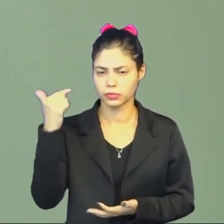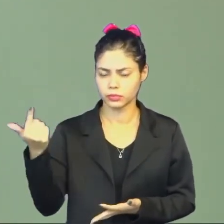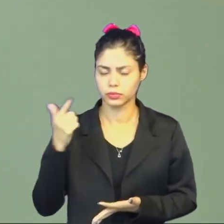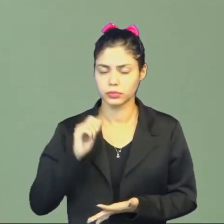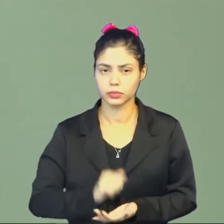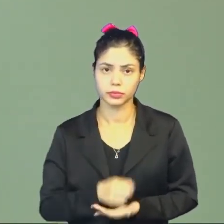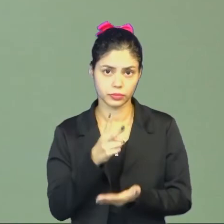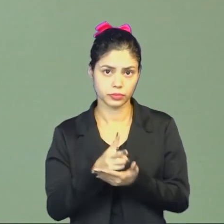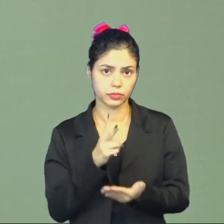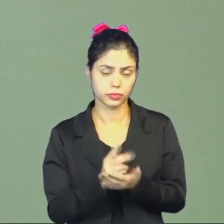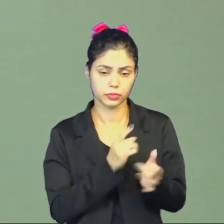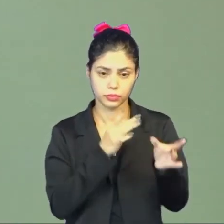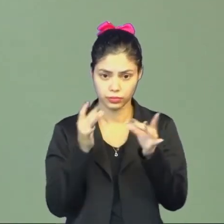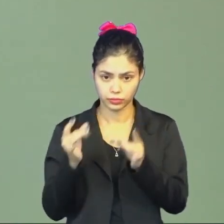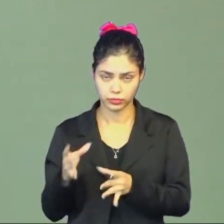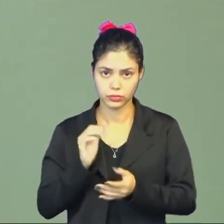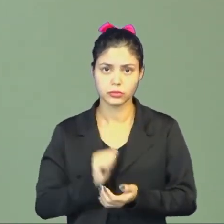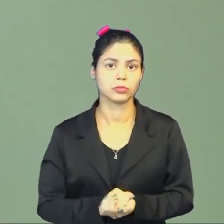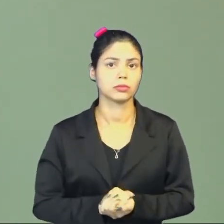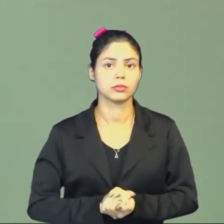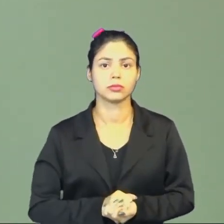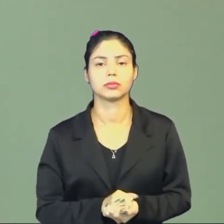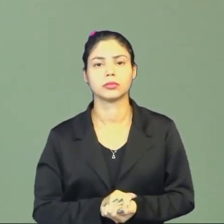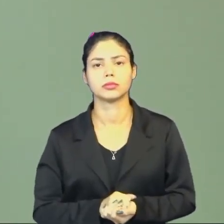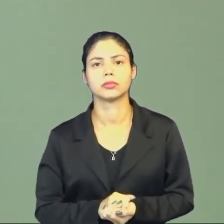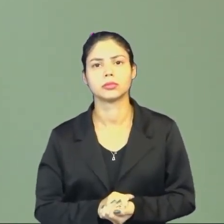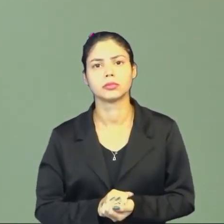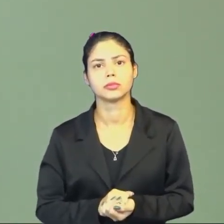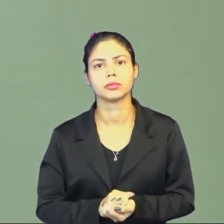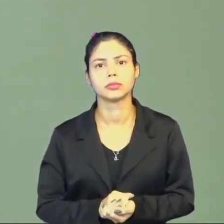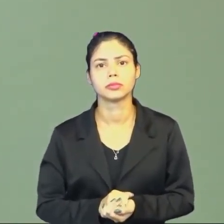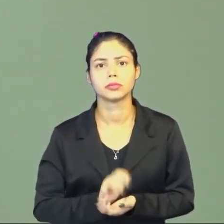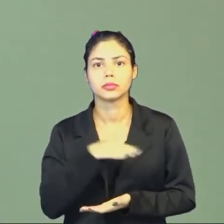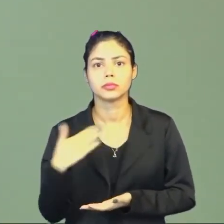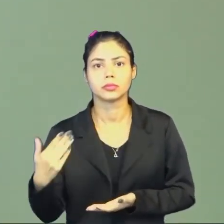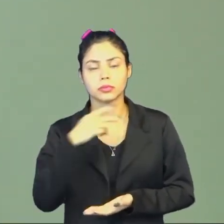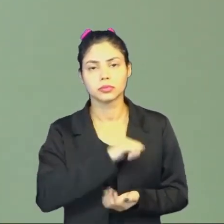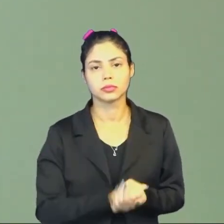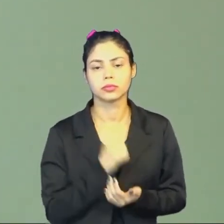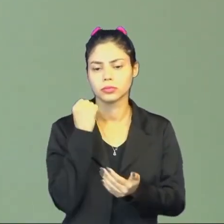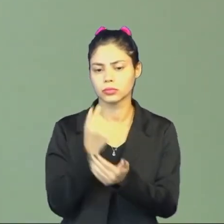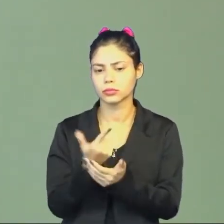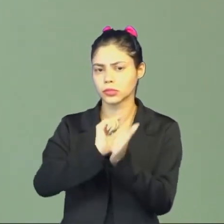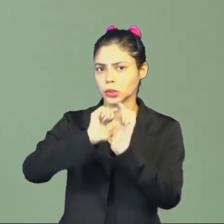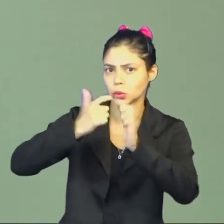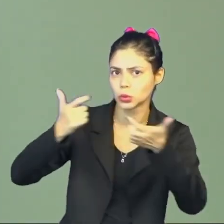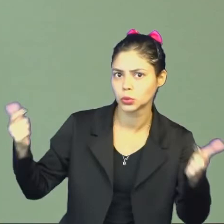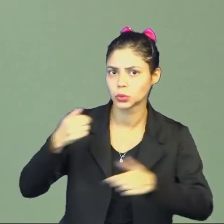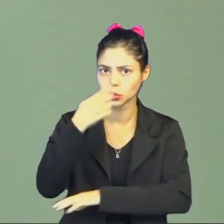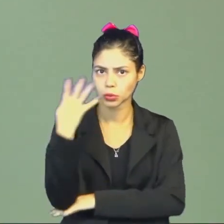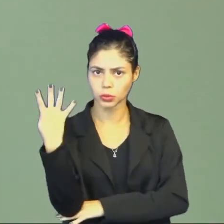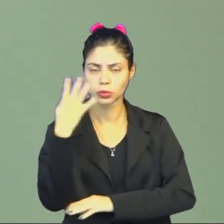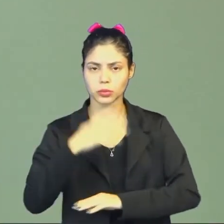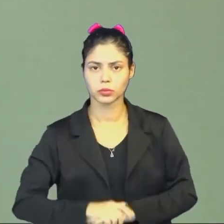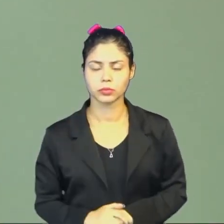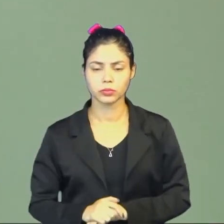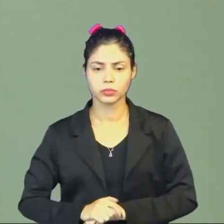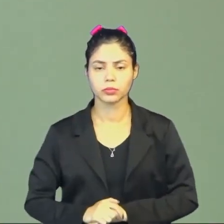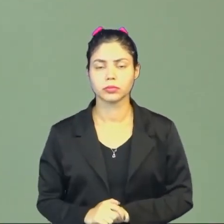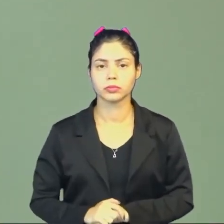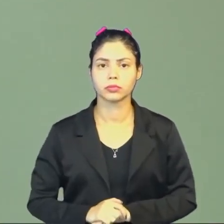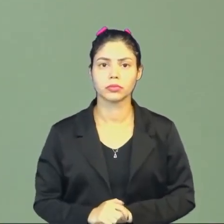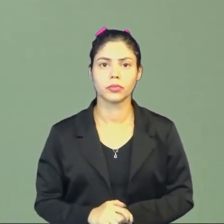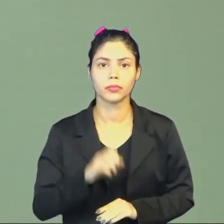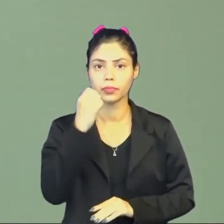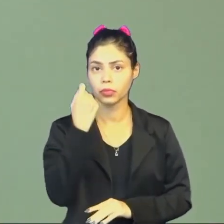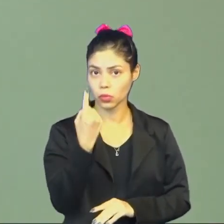pode ser a mesma mercadoria, só que outro preço. E quando você compra em grande quantidade, por exemplo,